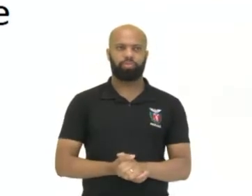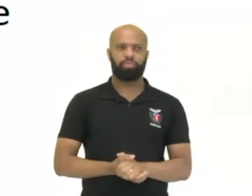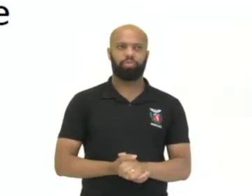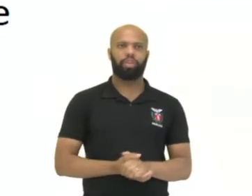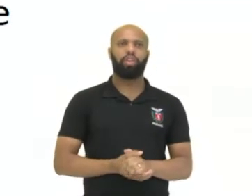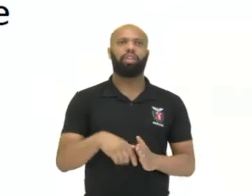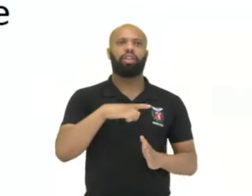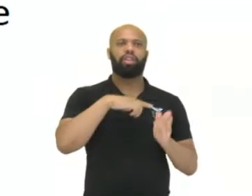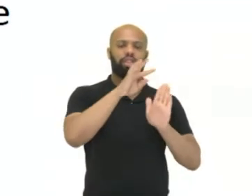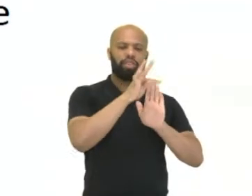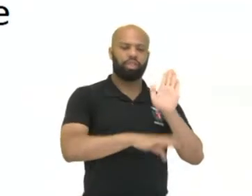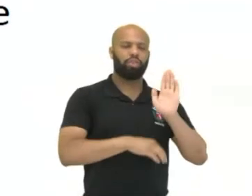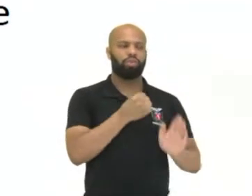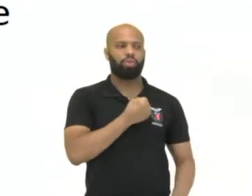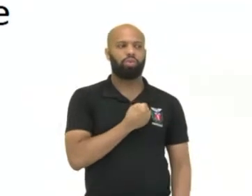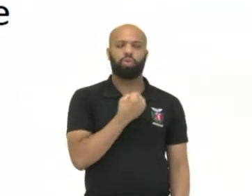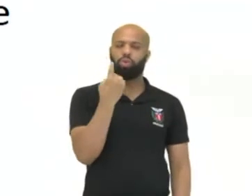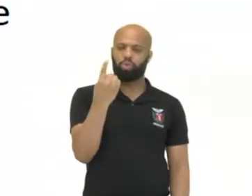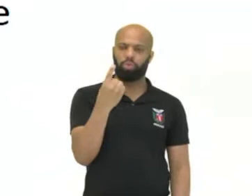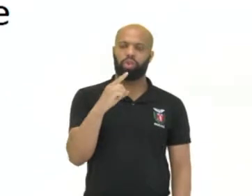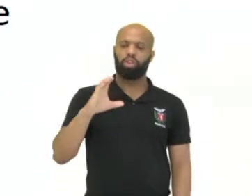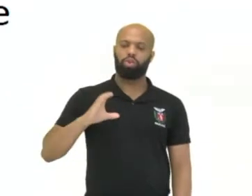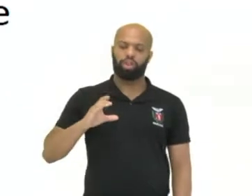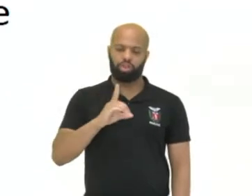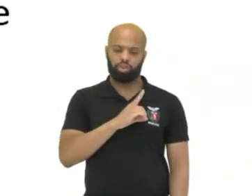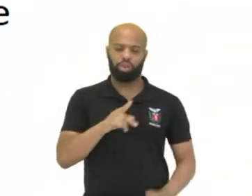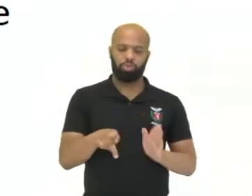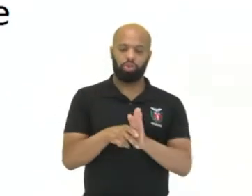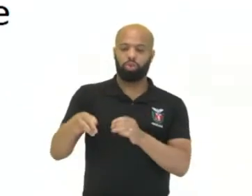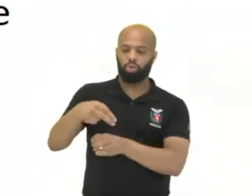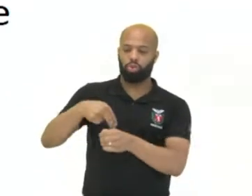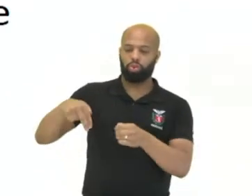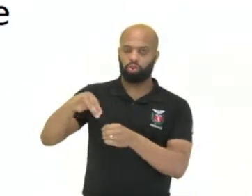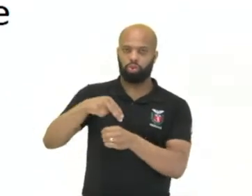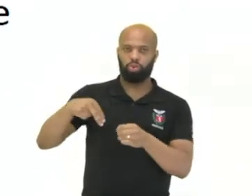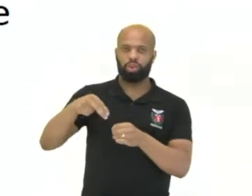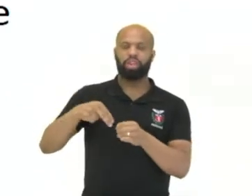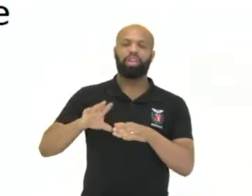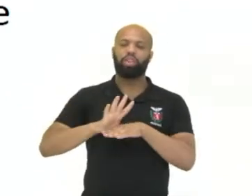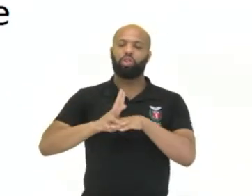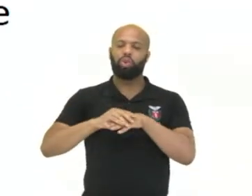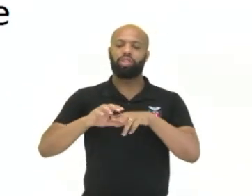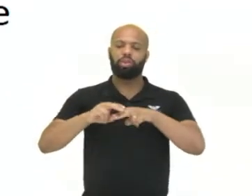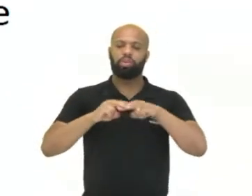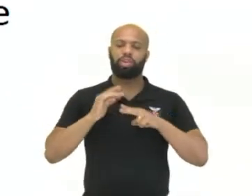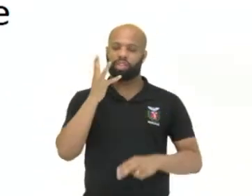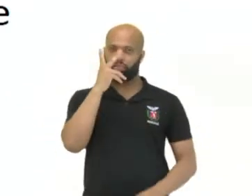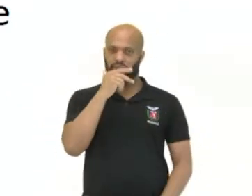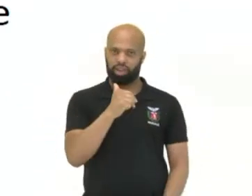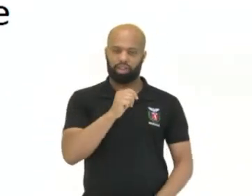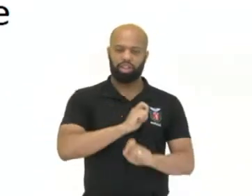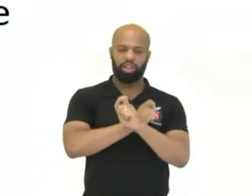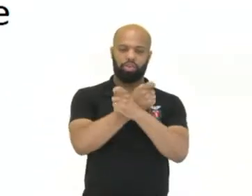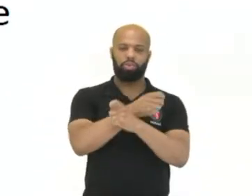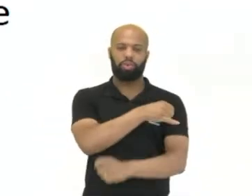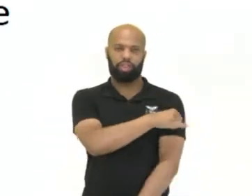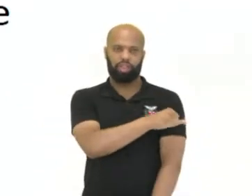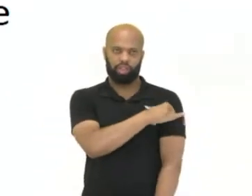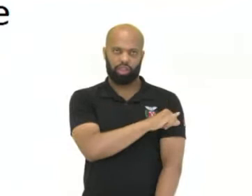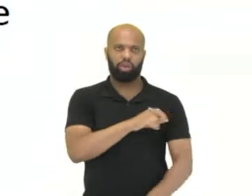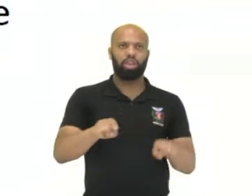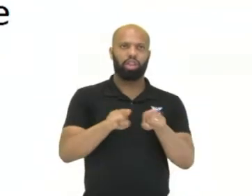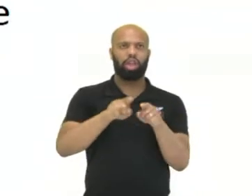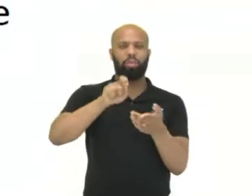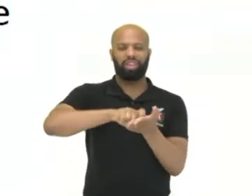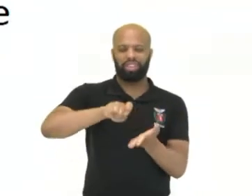Texto 1. Coordenadora do Núcleo de Doenças da Beleza da PUC-Rio, autora do livro O Intolerável Peso